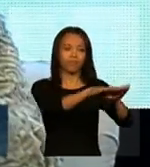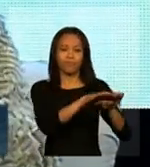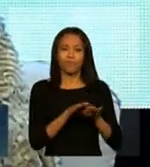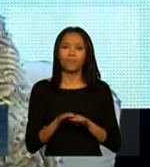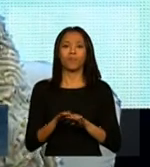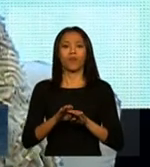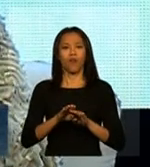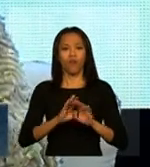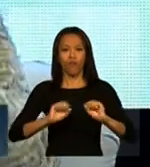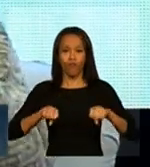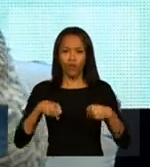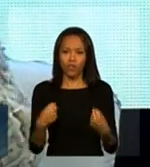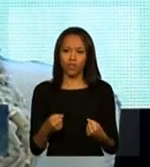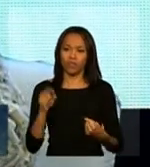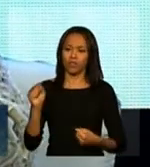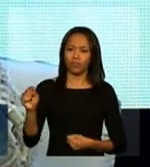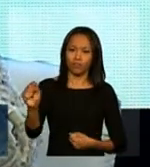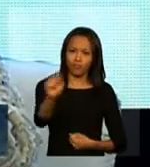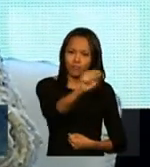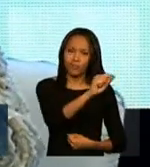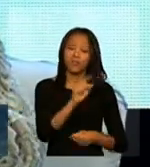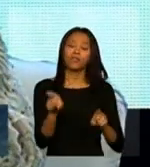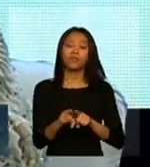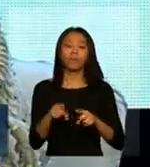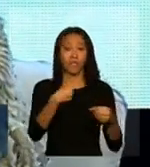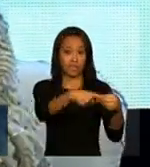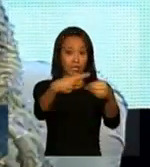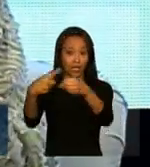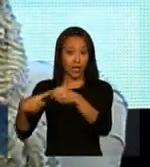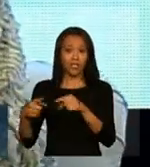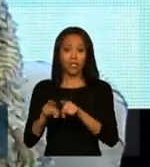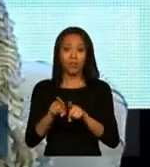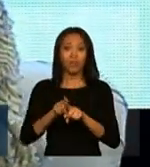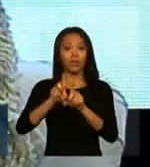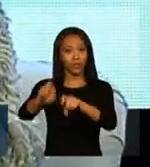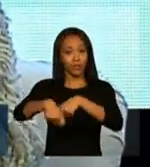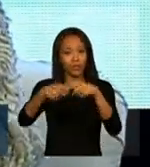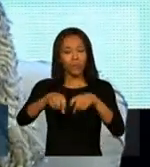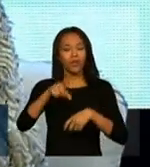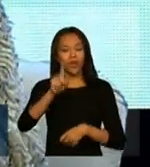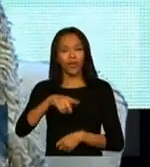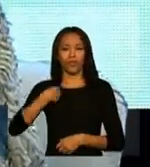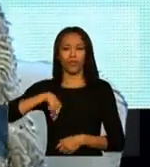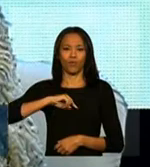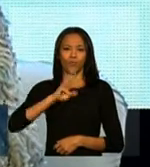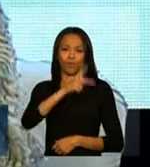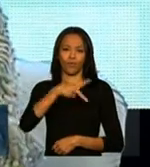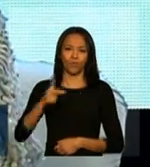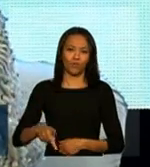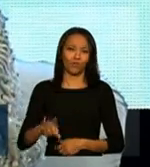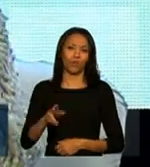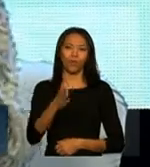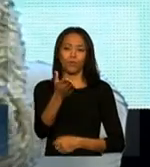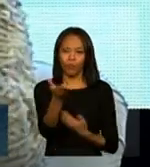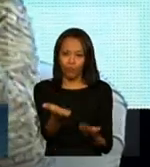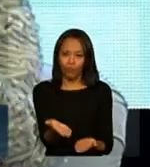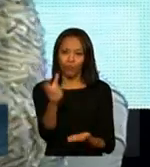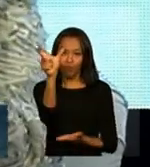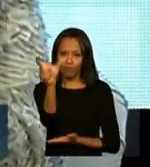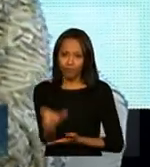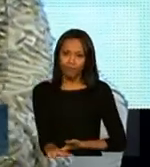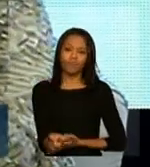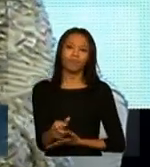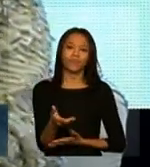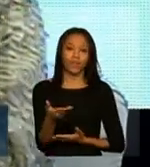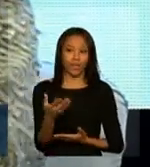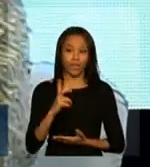fortalecendo as nossas organizações na cidade, mas também no campo, que é o nosso querido professor Paul Singer, que